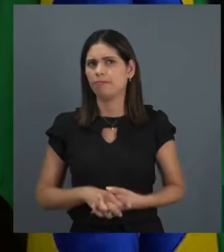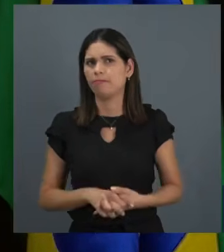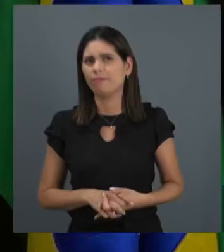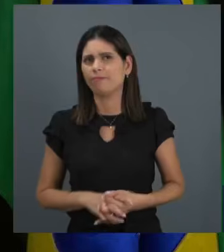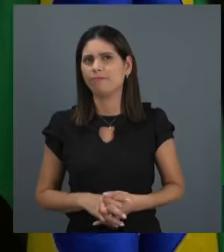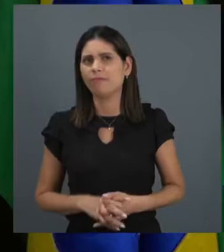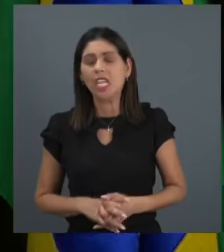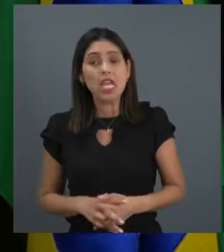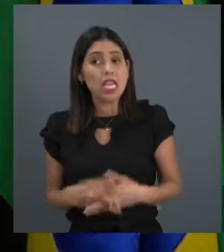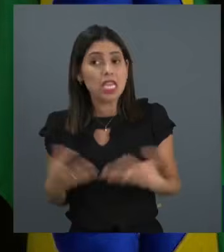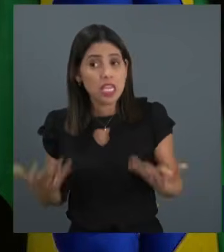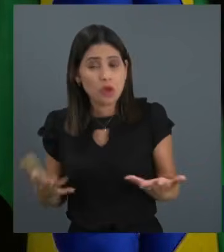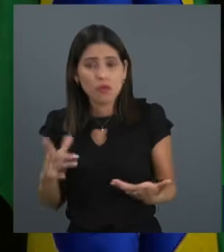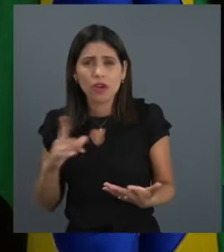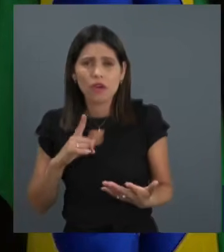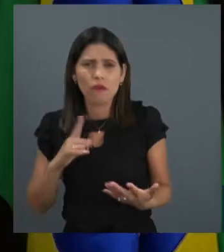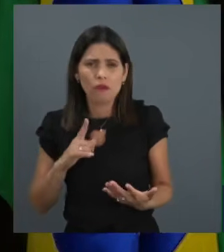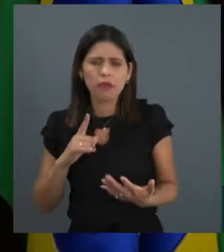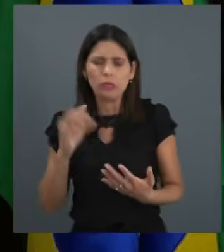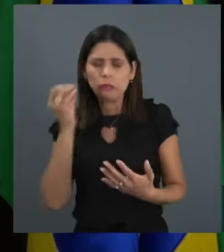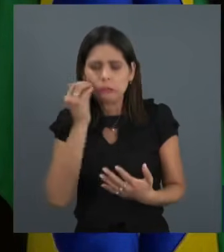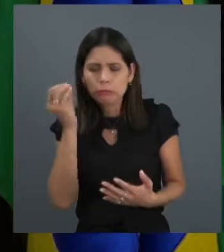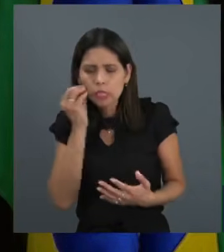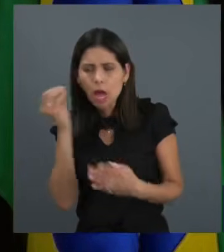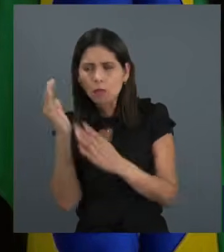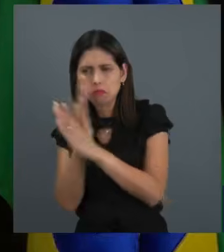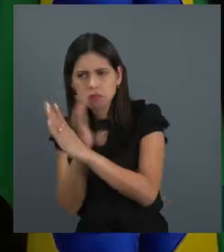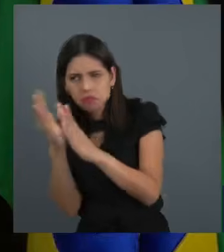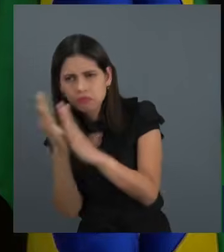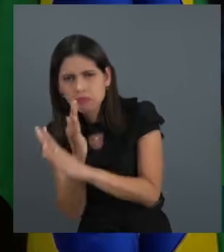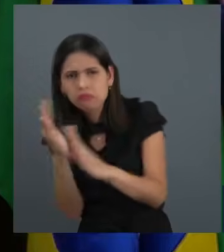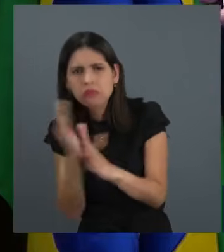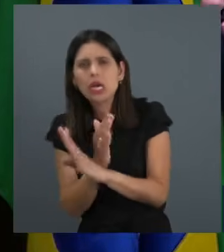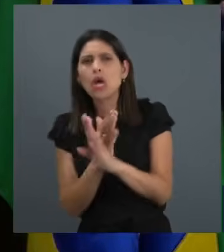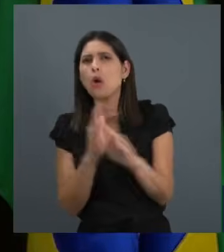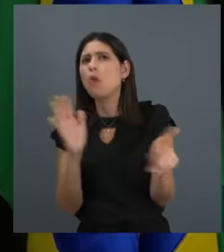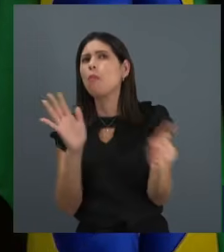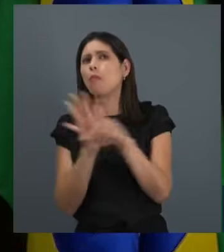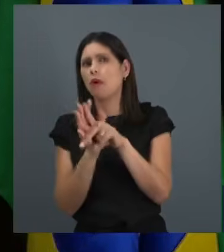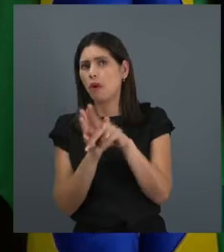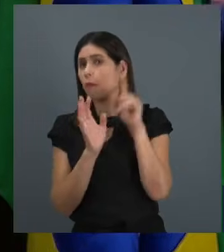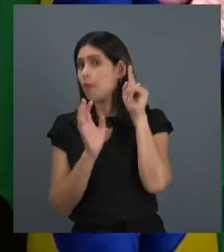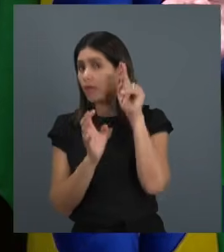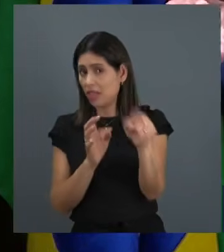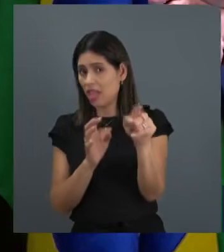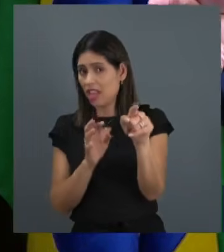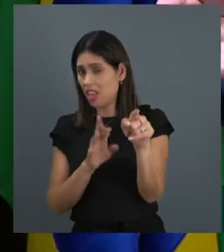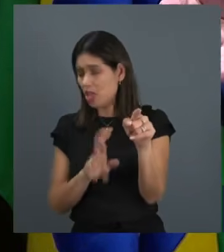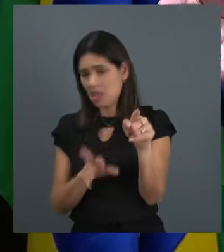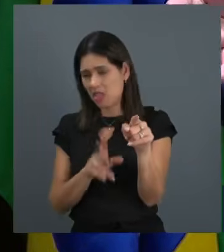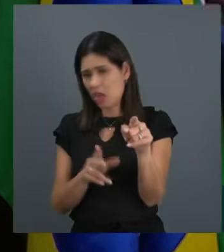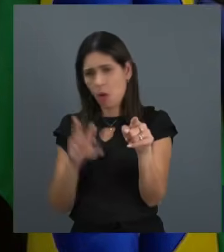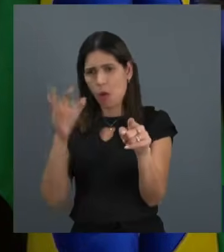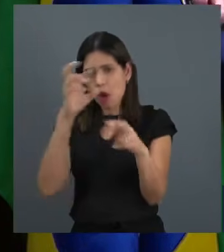Quer dizer que vão atrás do mensageiro e não analisam a